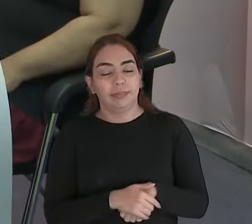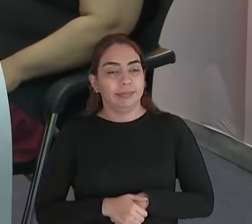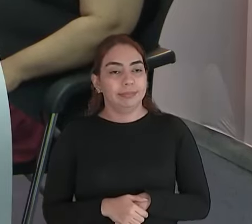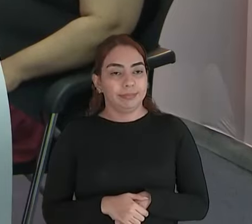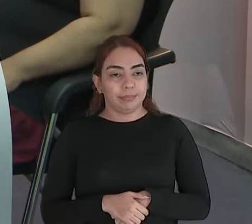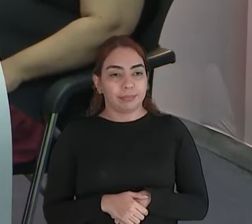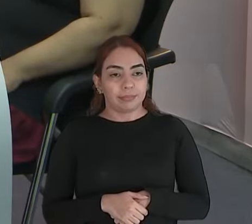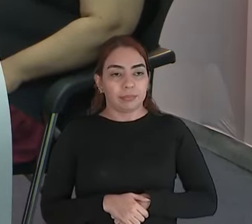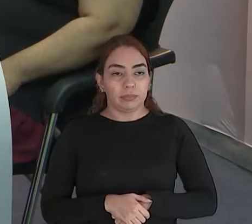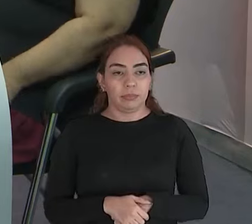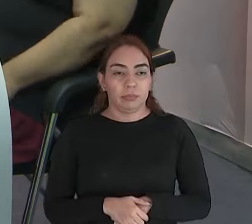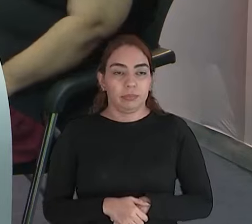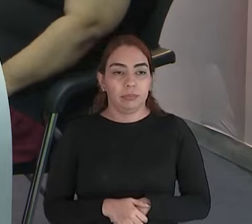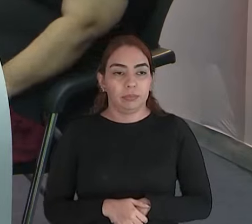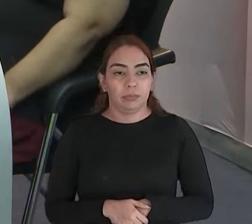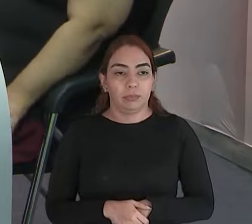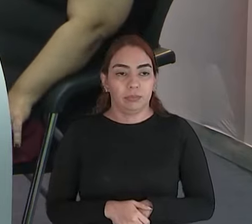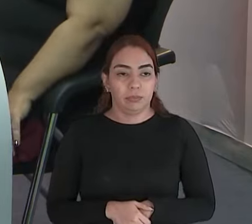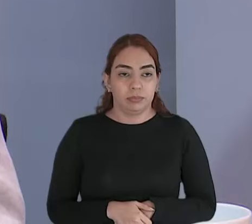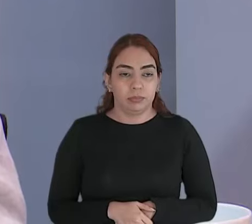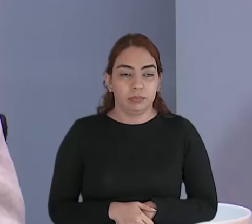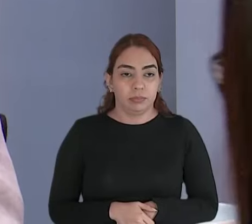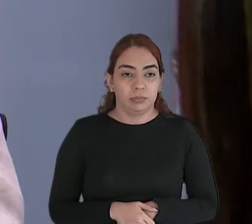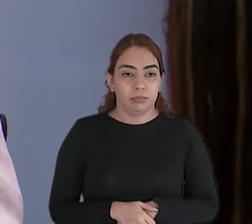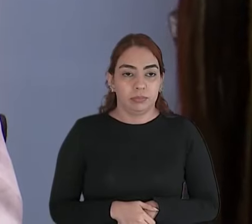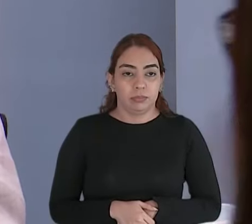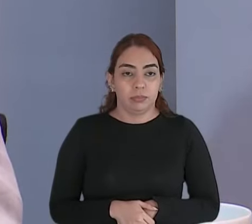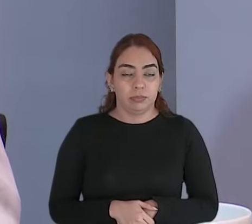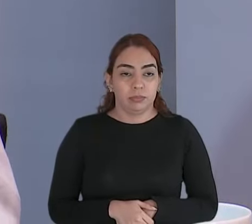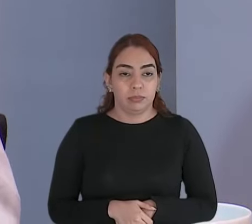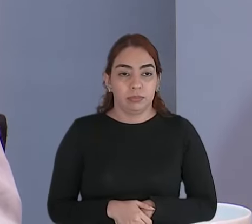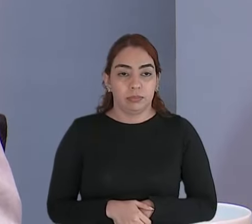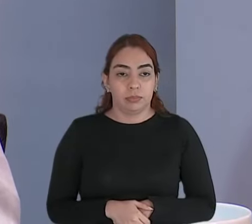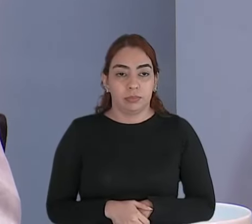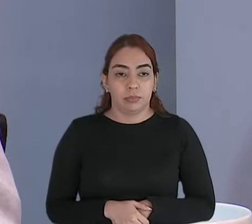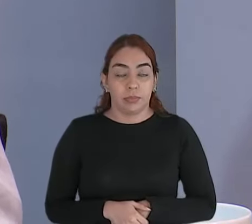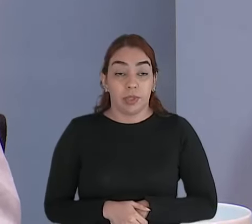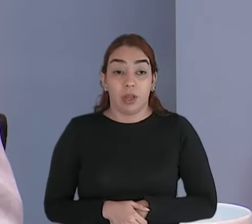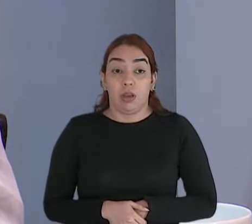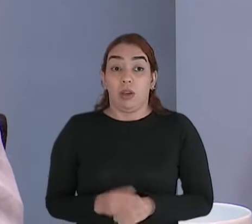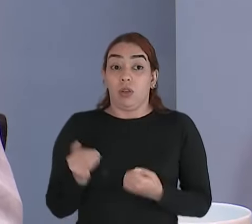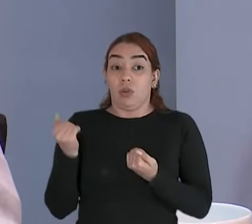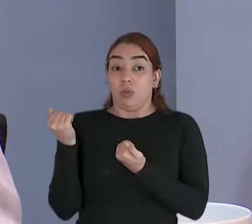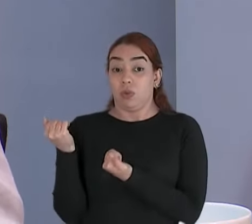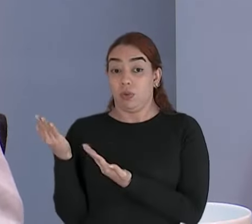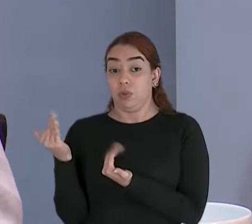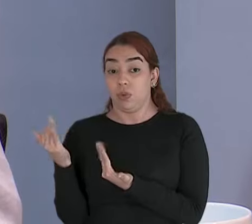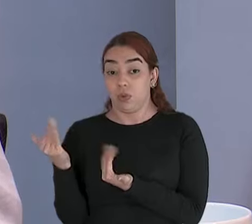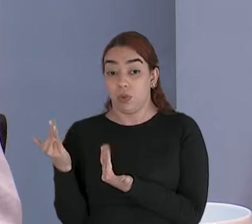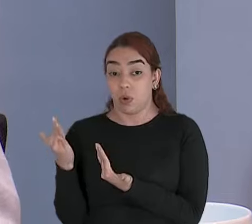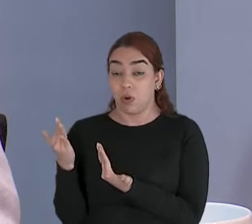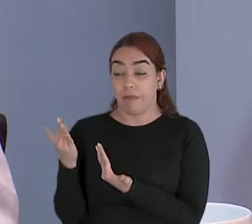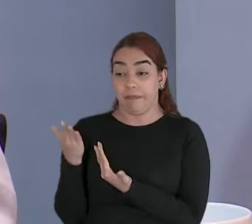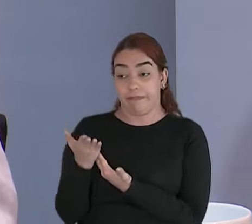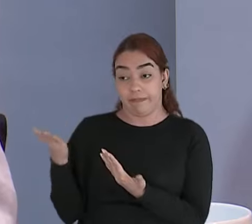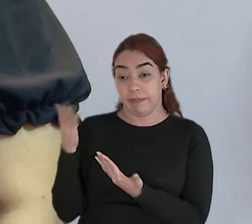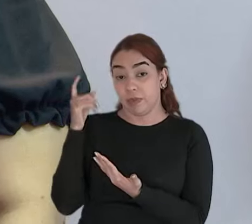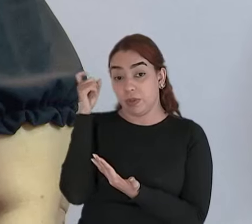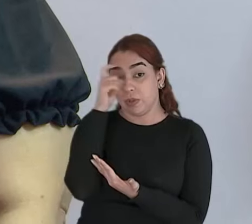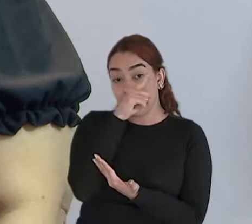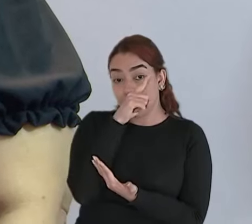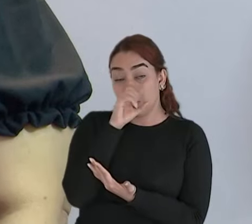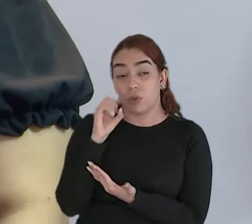trabalhar com a criança. Você nem sabe essa palavra, mas é com a criança, com o adolescente já é difícil o adolescente, né? É mais